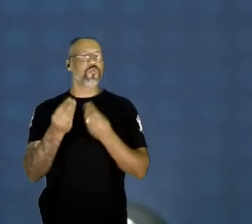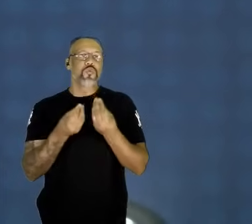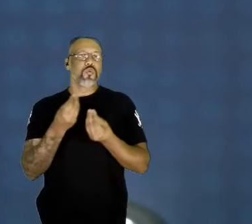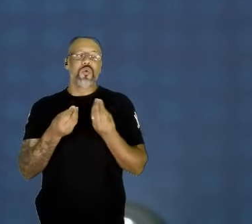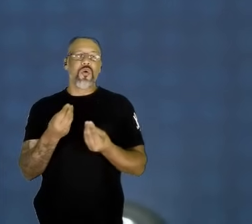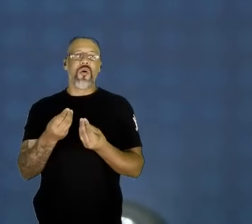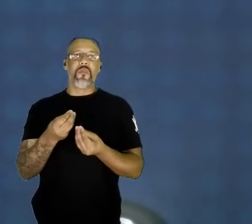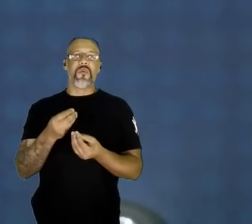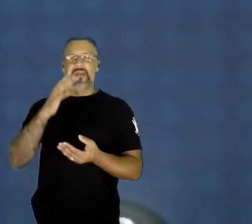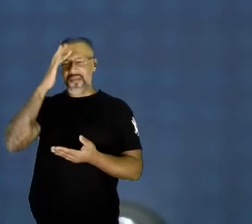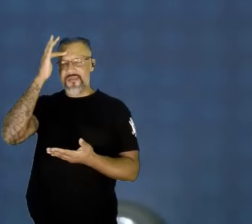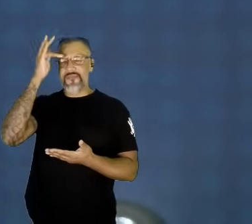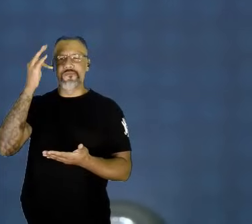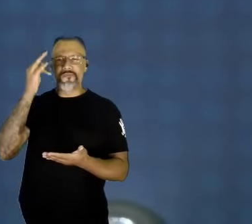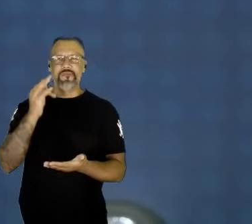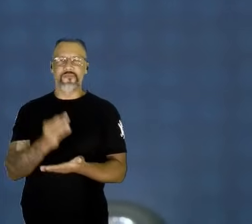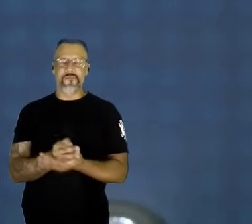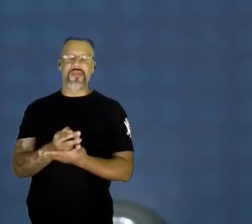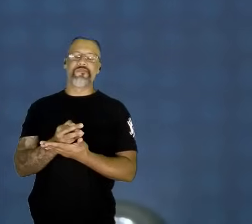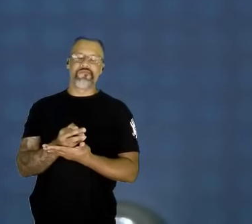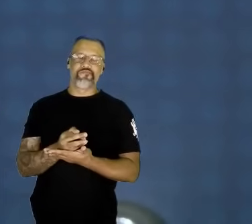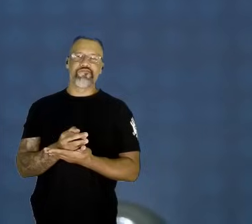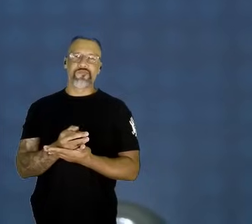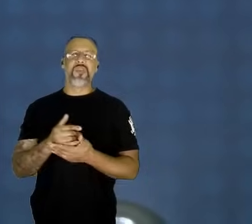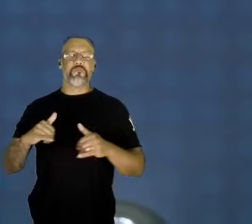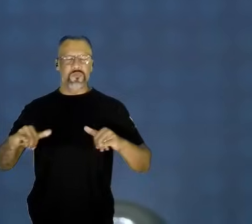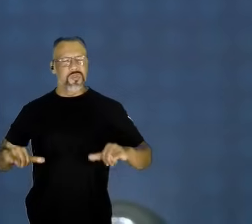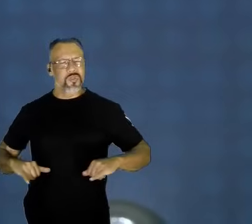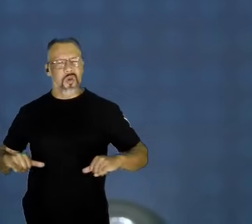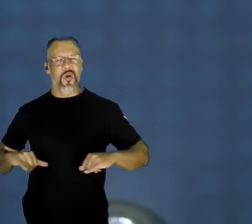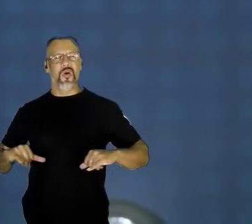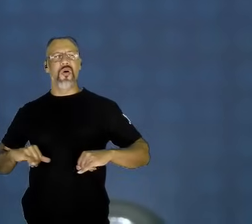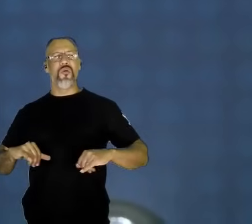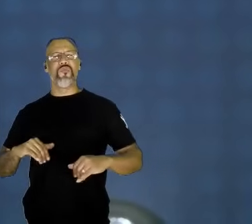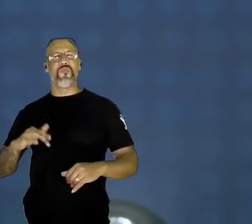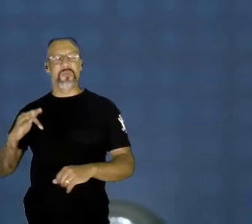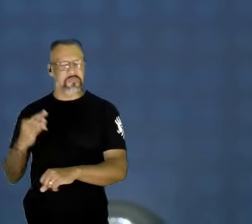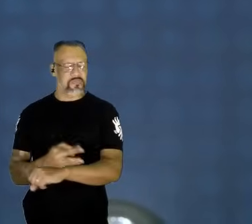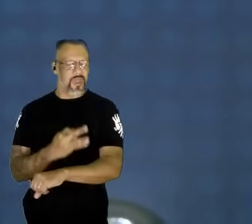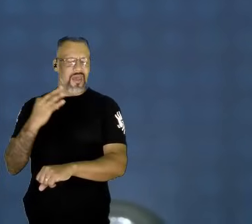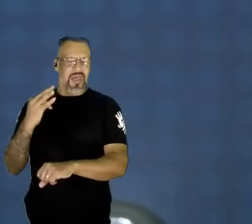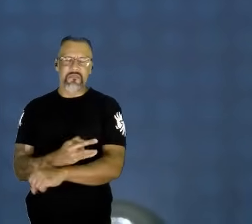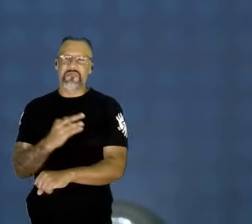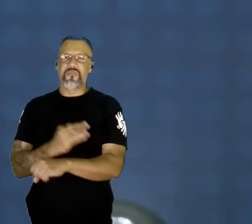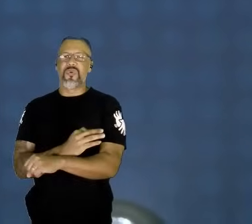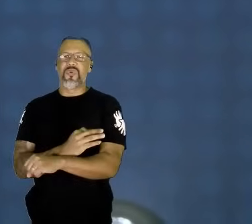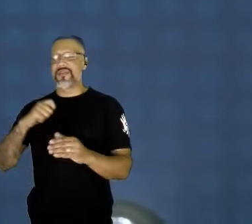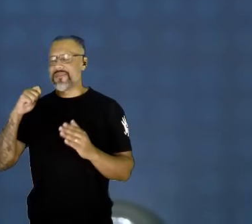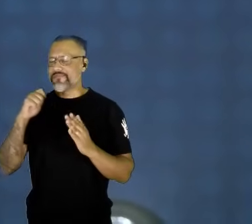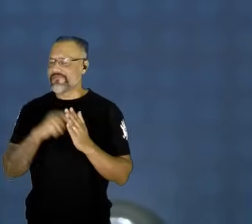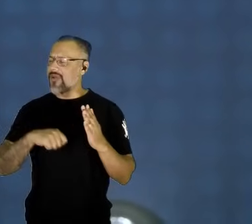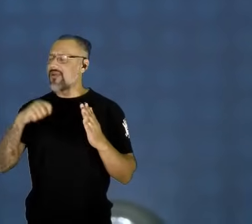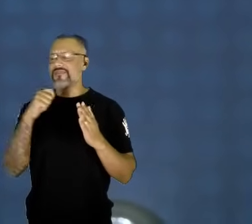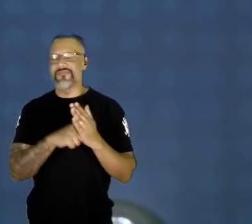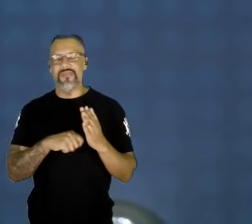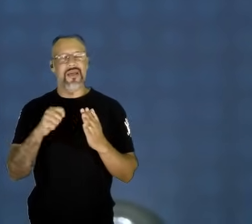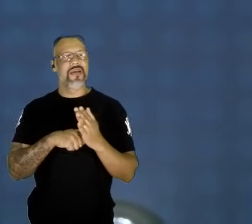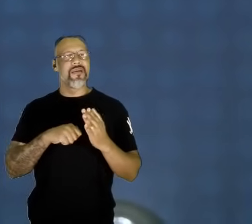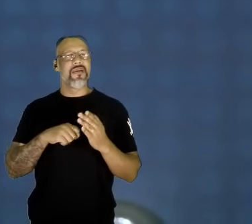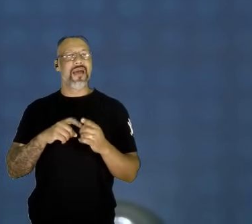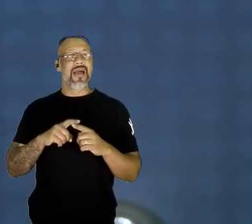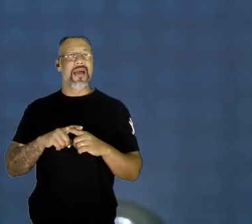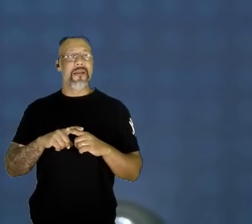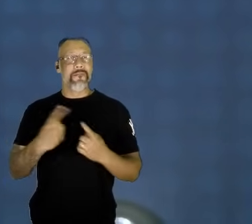fé bonitinha, ela não é cheia de frufru, ela é cheia de hematomas, ela é cheia de